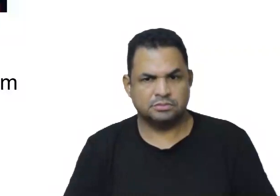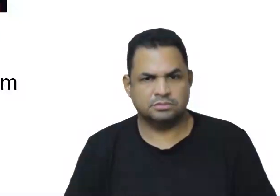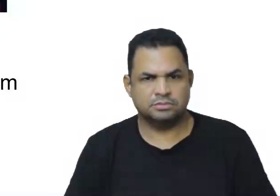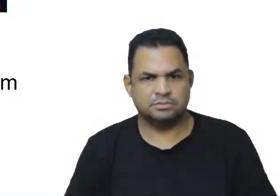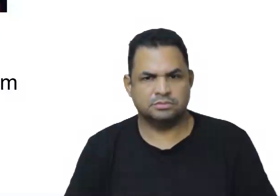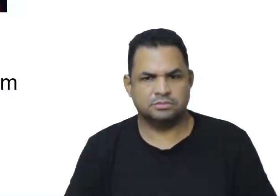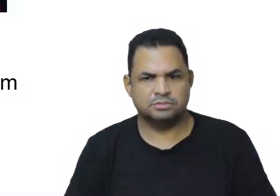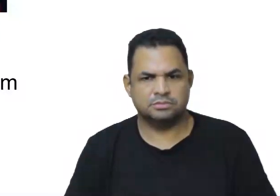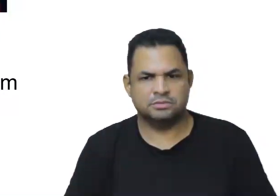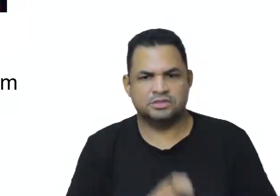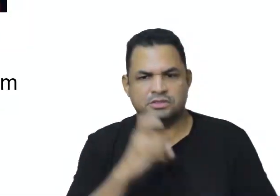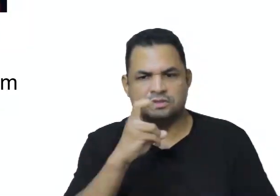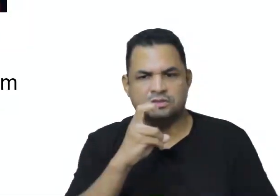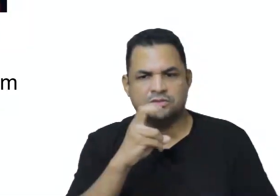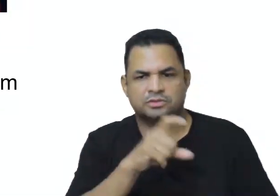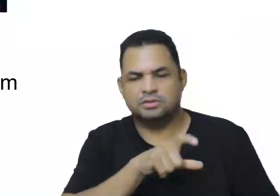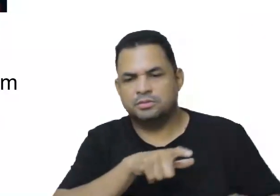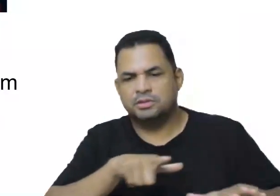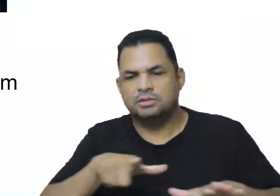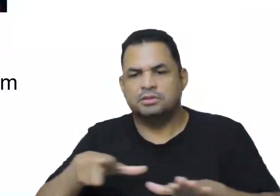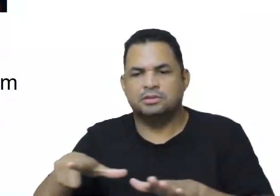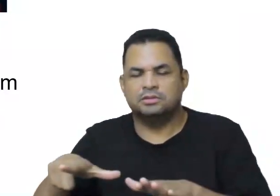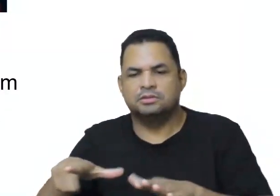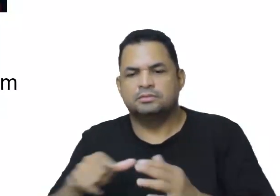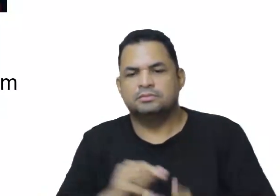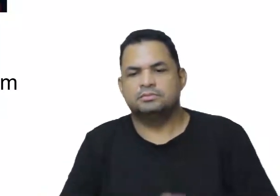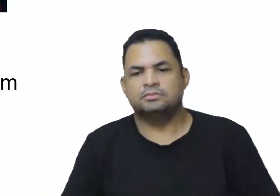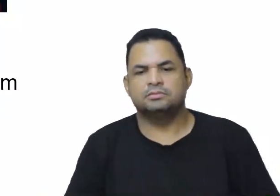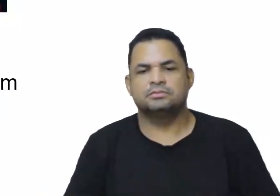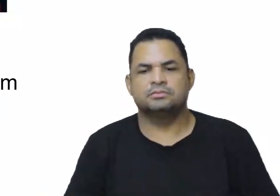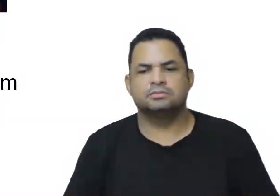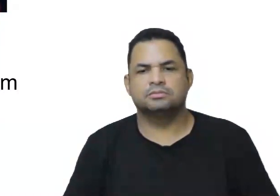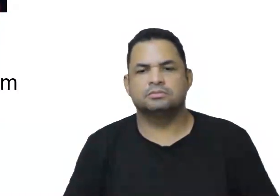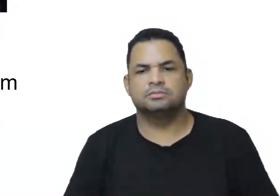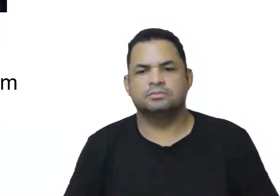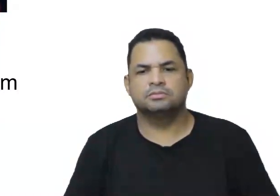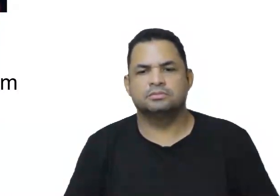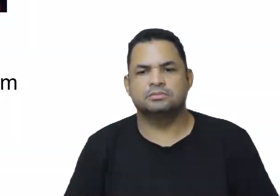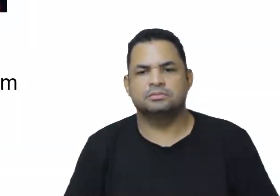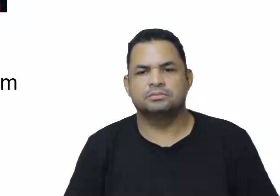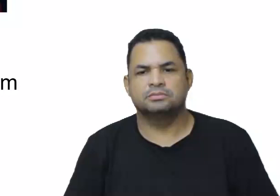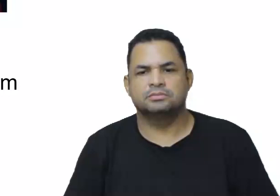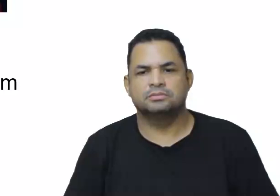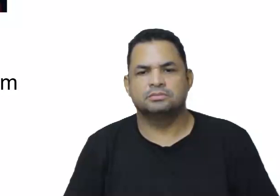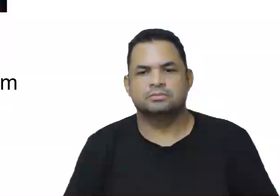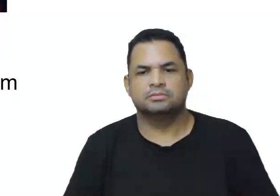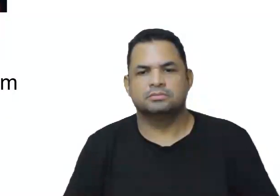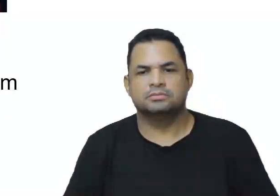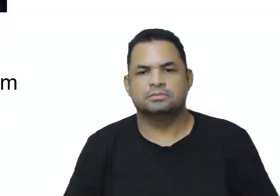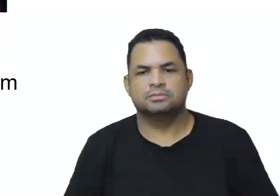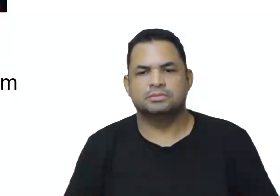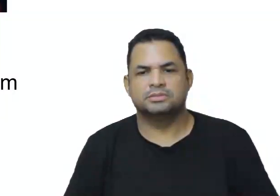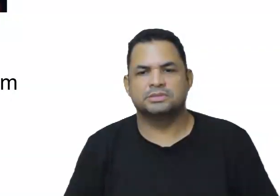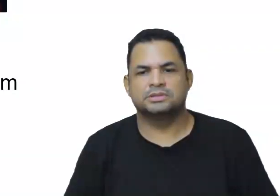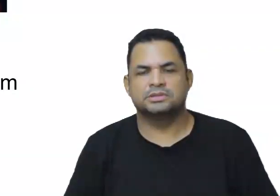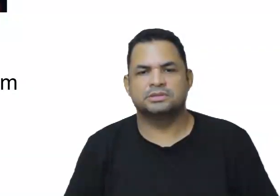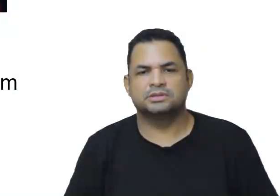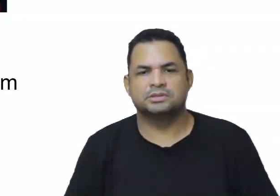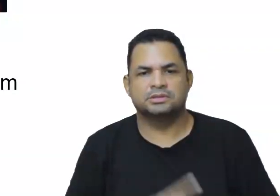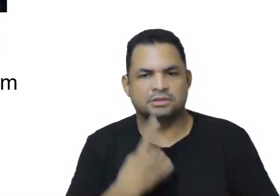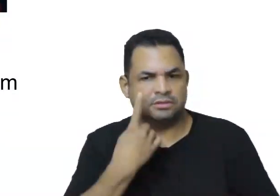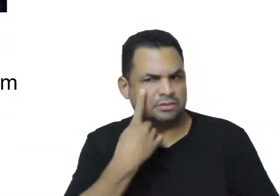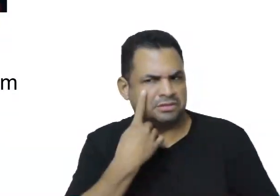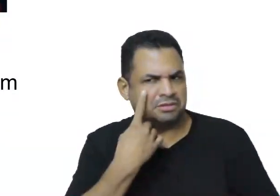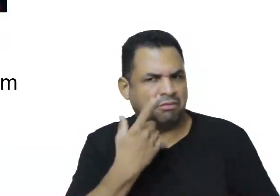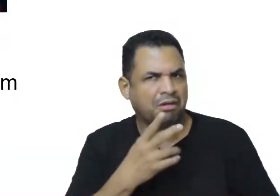imagem aqui, ó, das 5 semanas. É claro que você olhar de uma maneira